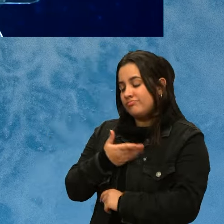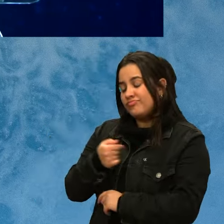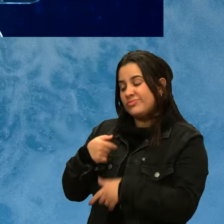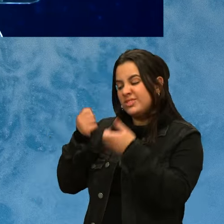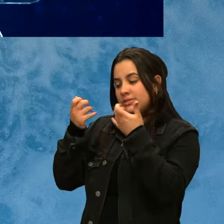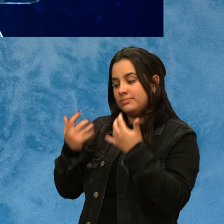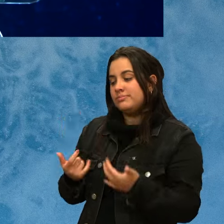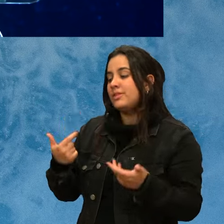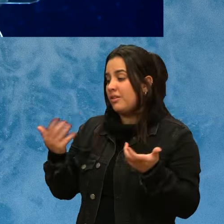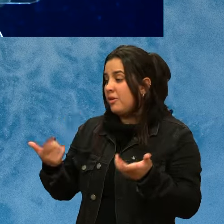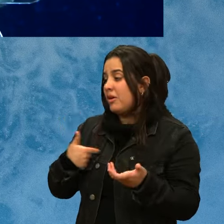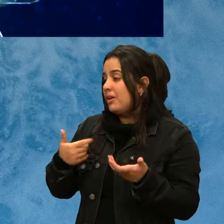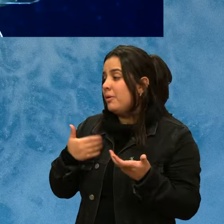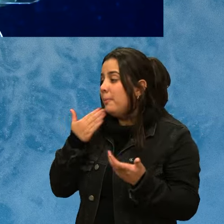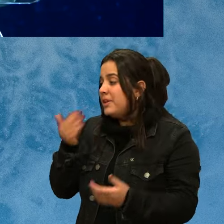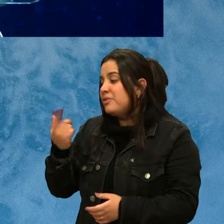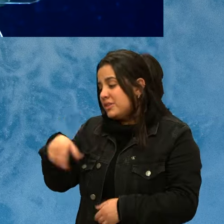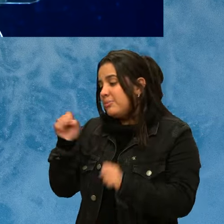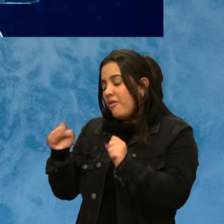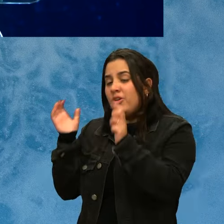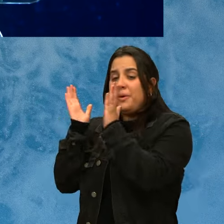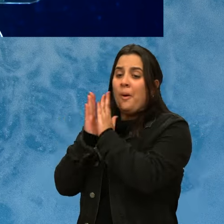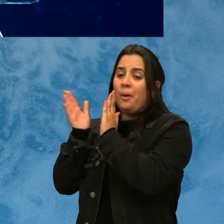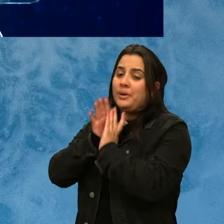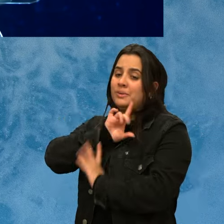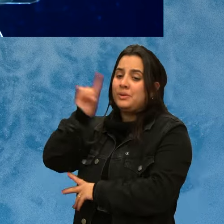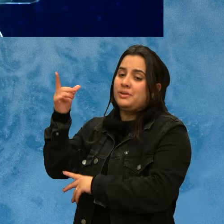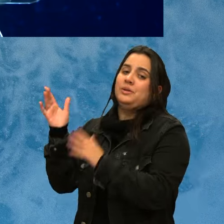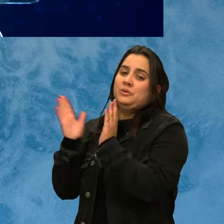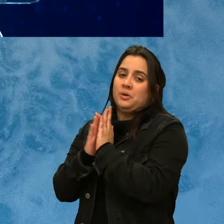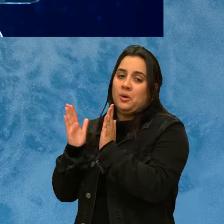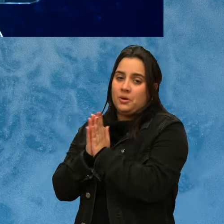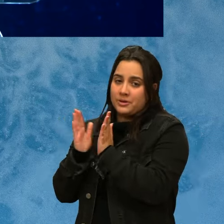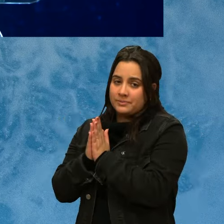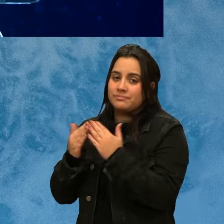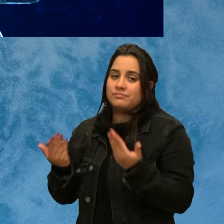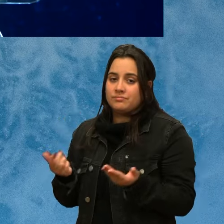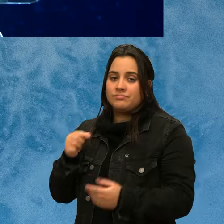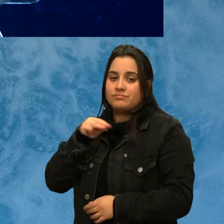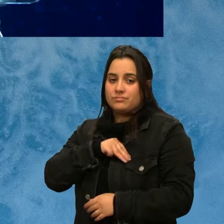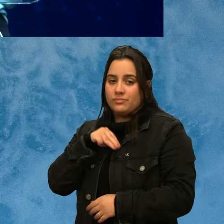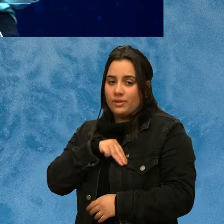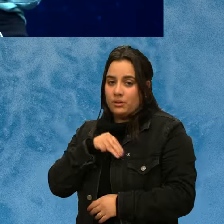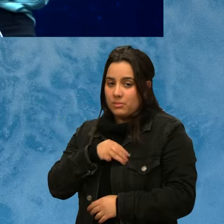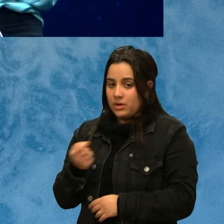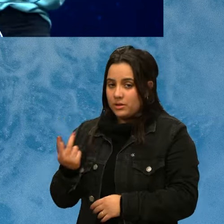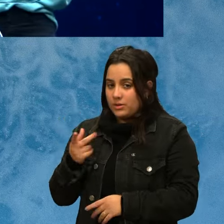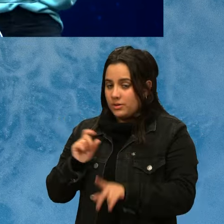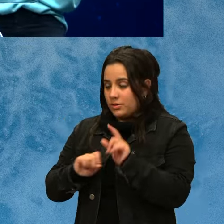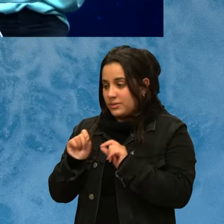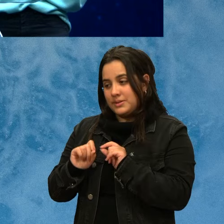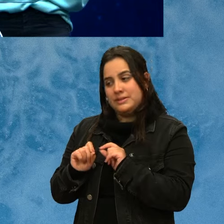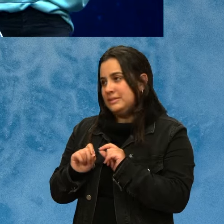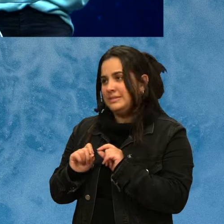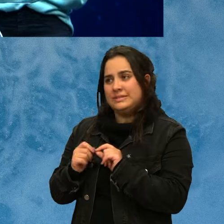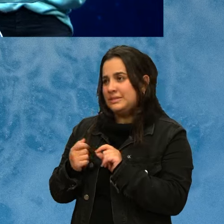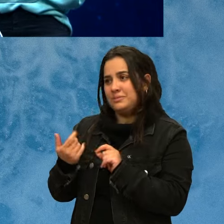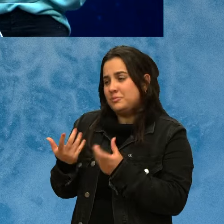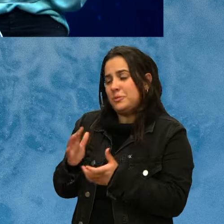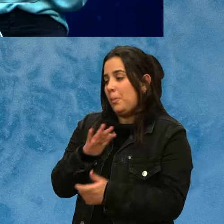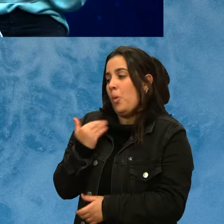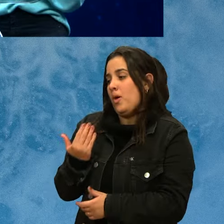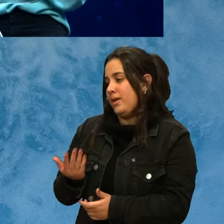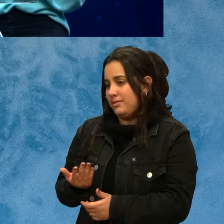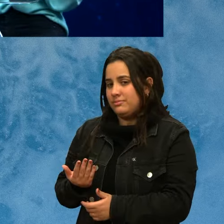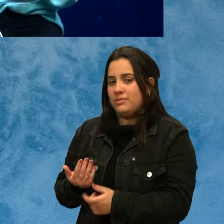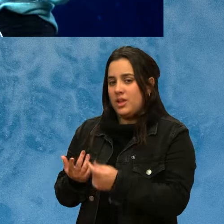que rogassem ao Deus dos céus que tivesse misericórdia acerca desse mistério, para que ele e seus amigos não fossem executados com os outros sábios